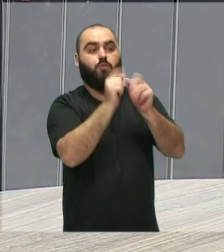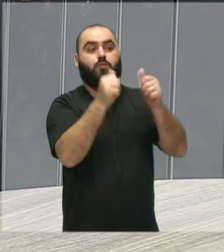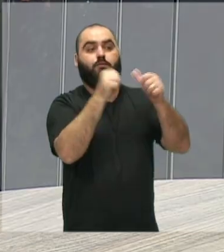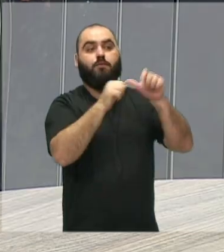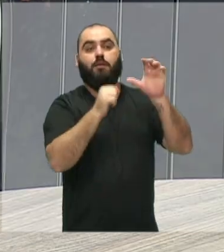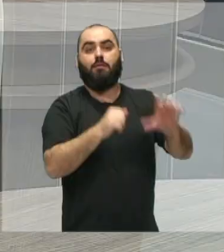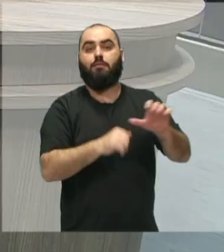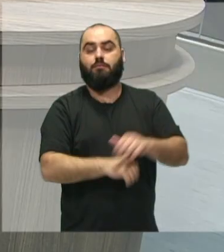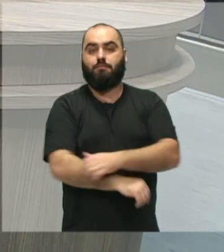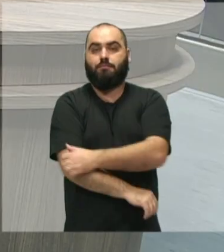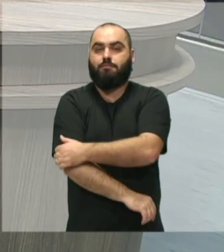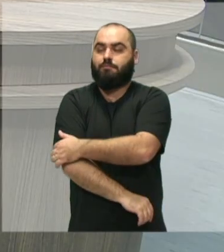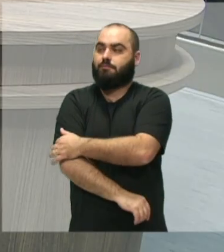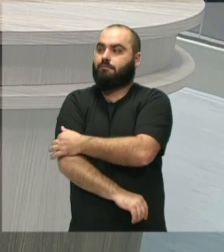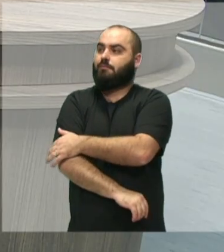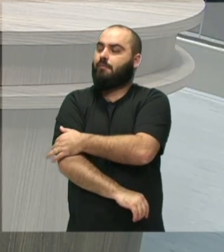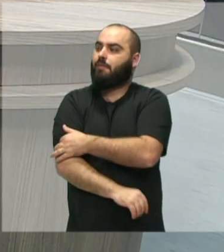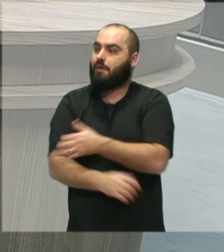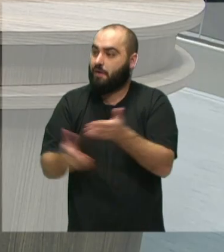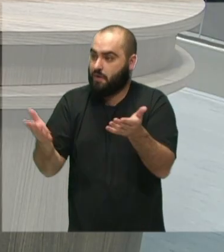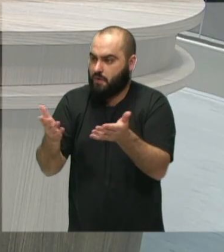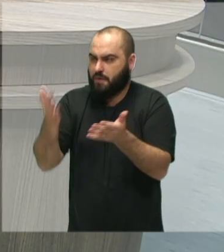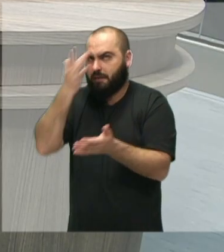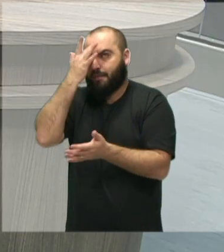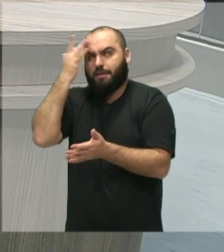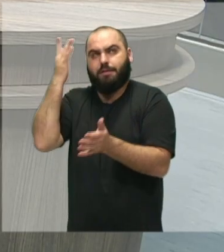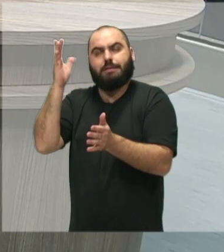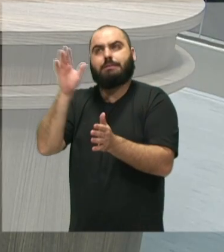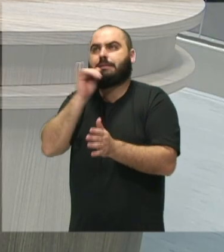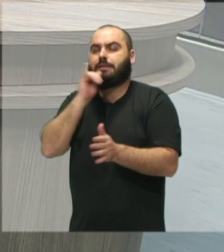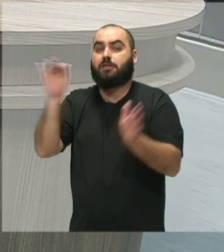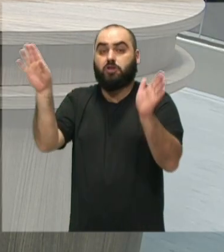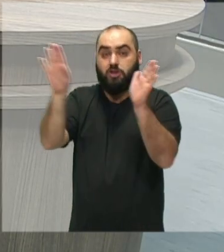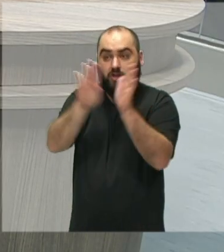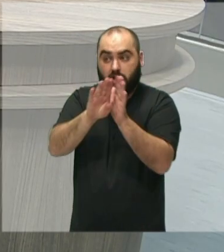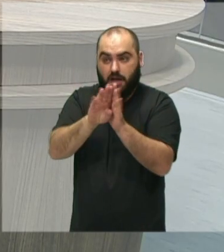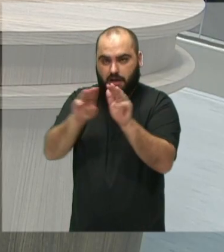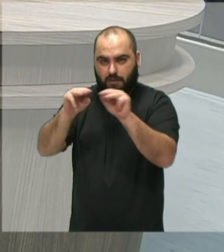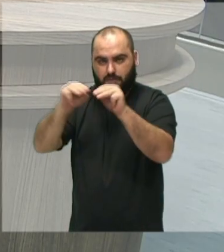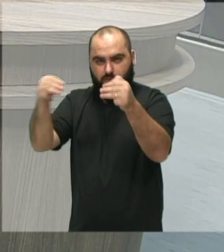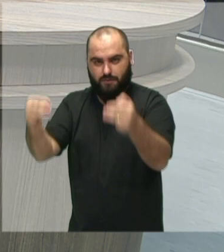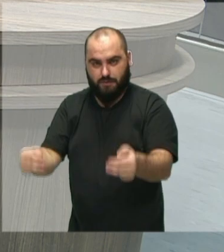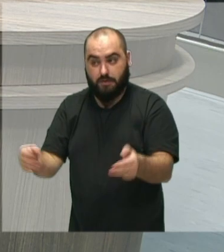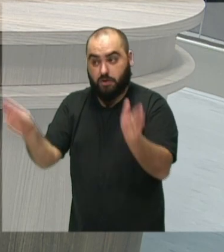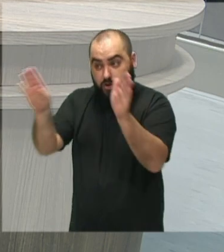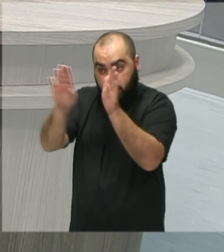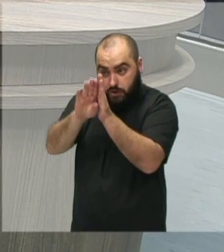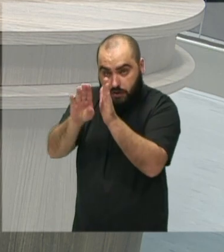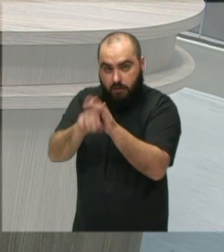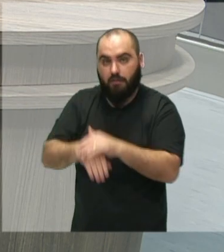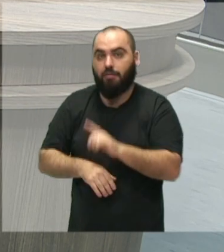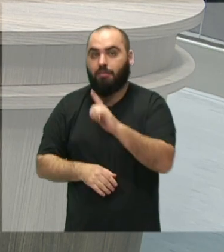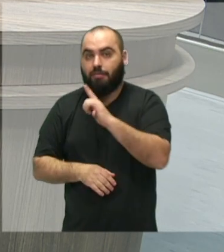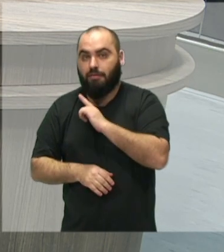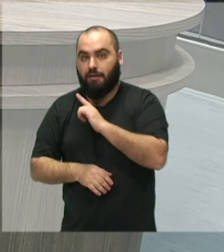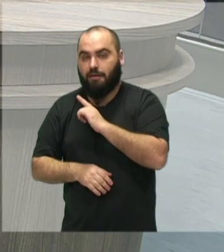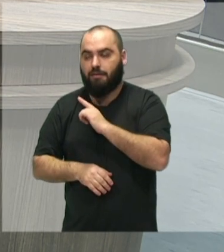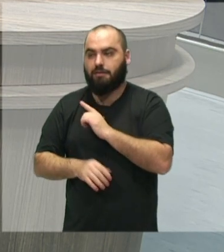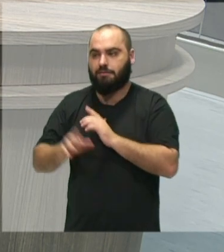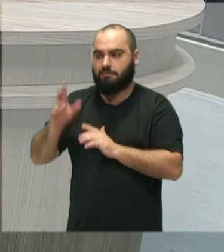colonos. E hoje, assim, quem chega até o museu, né, ainda tem, né, toda aquela